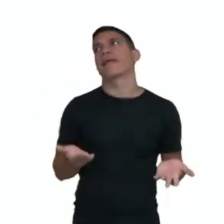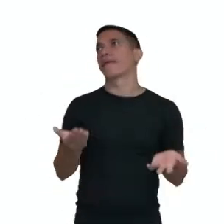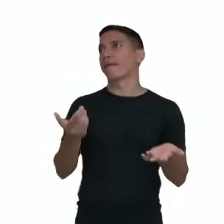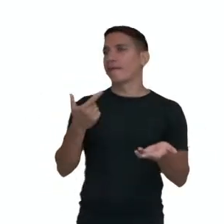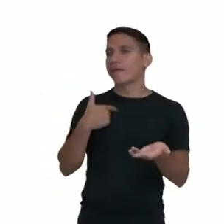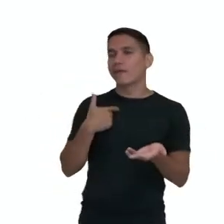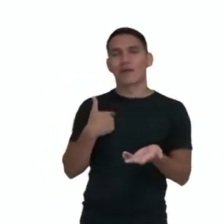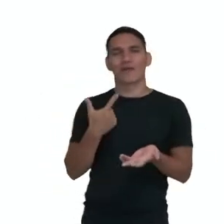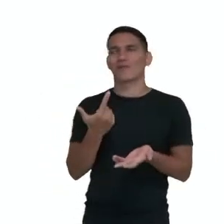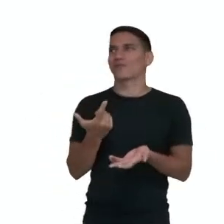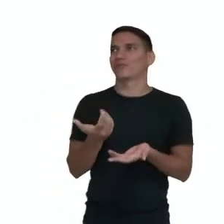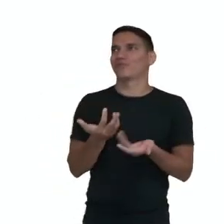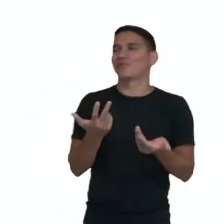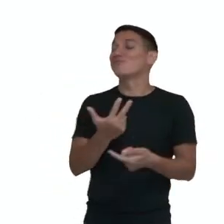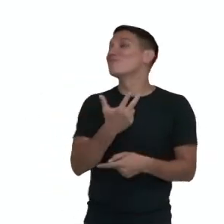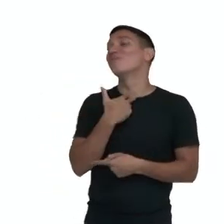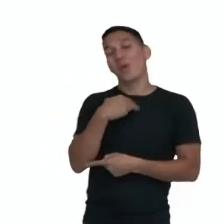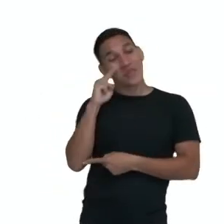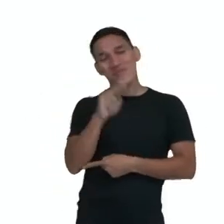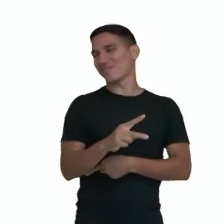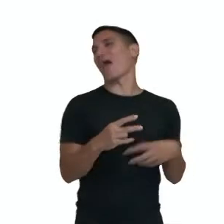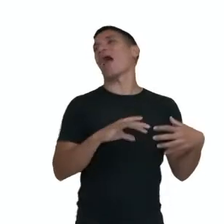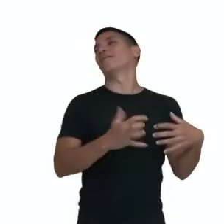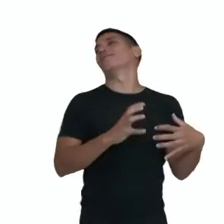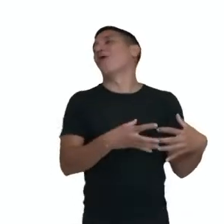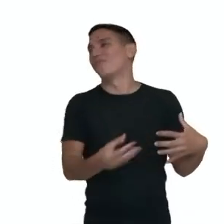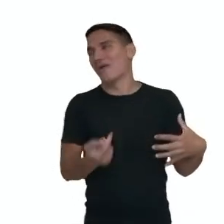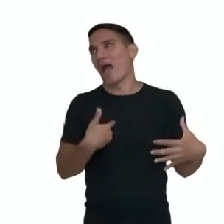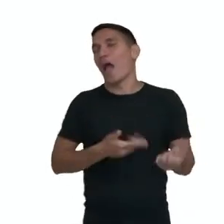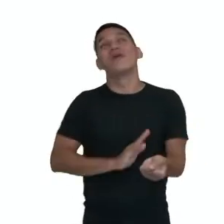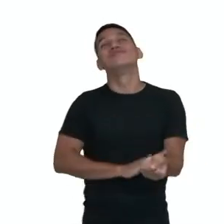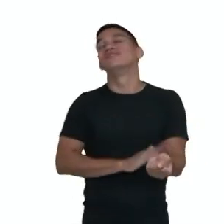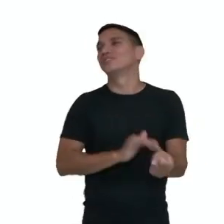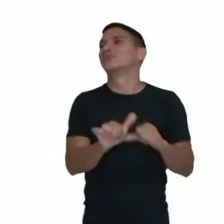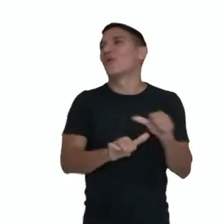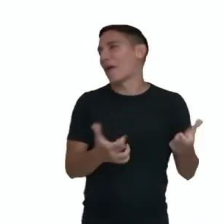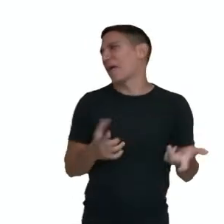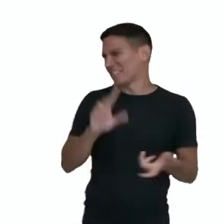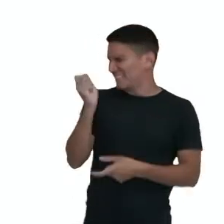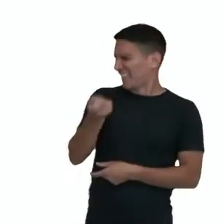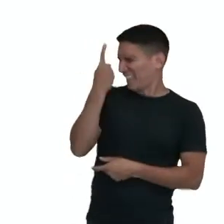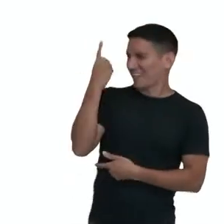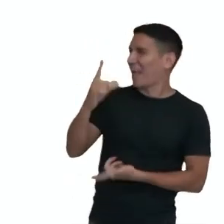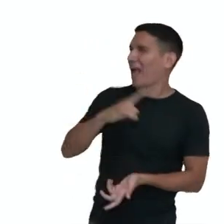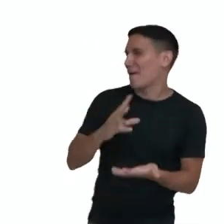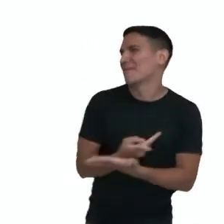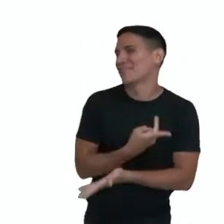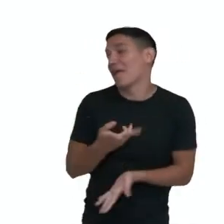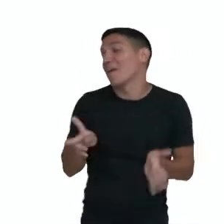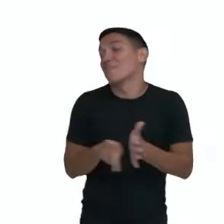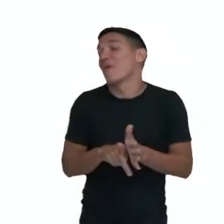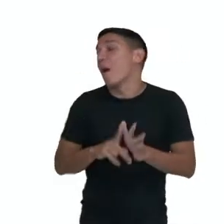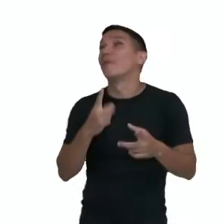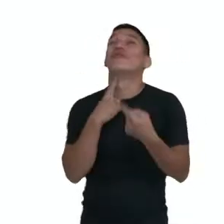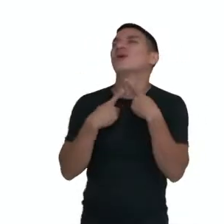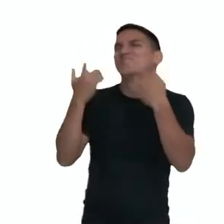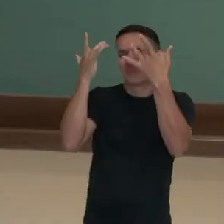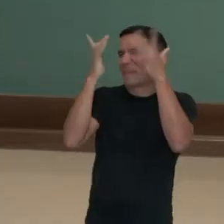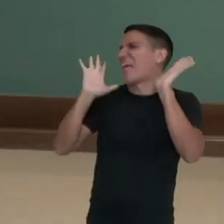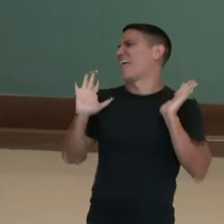Eu não posso ver pneu furado. Tenho que trocar. Coisa estranha. É uma compulsão, sei